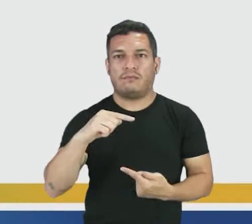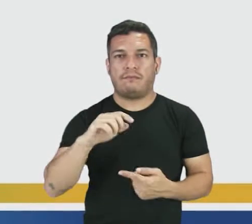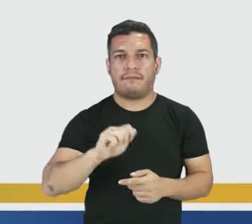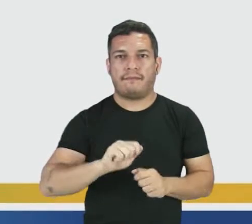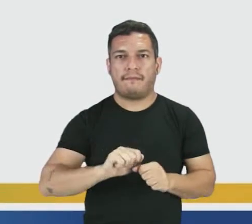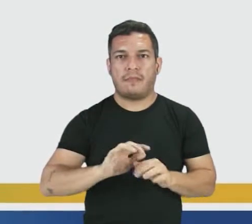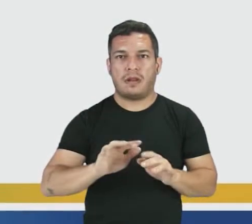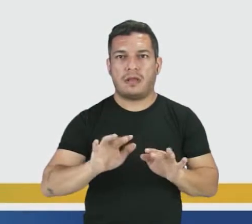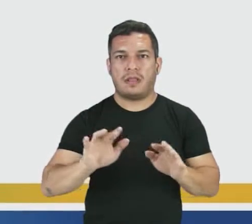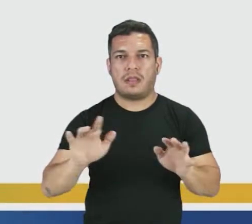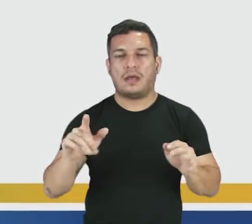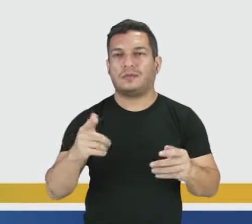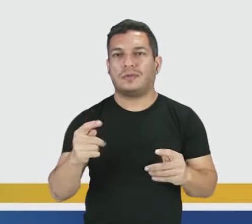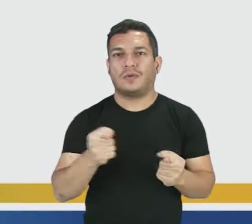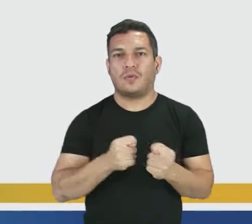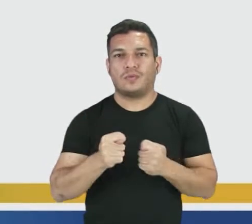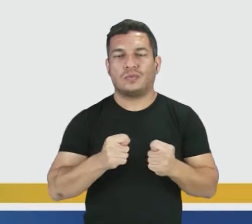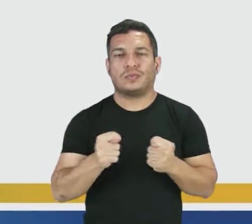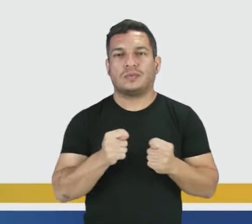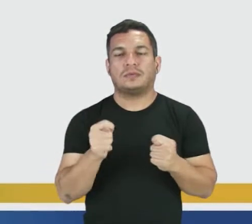depois disso não tem como ter controle